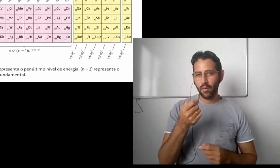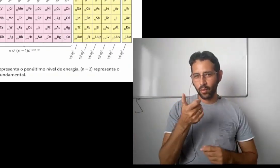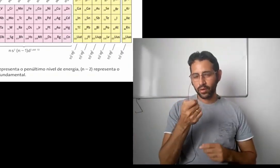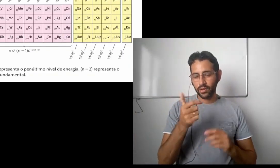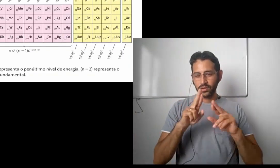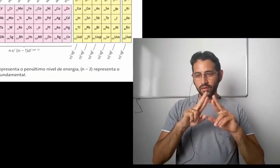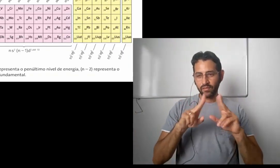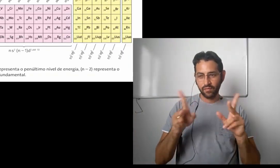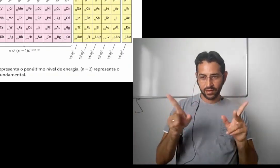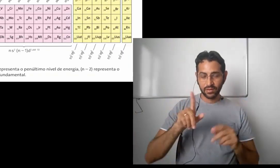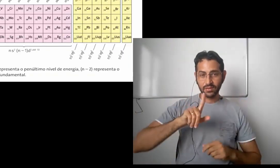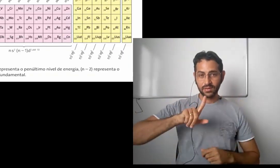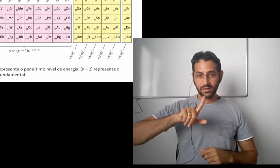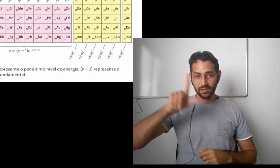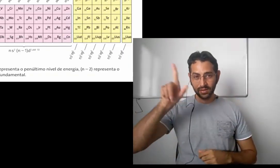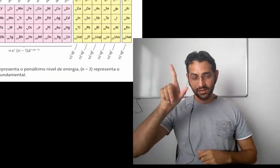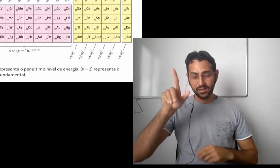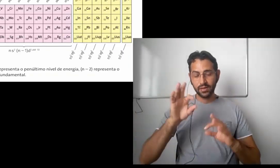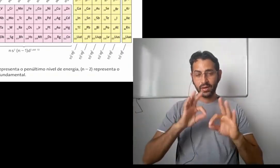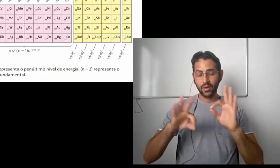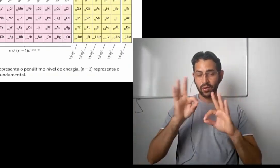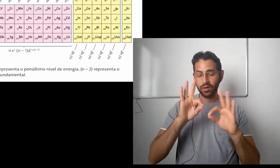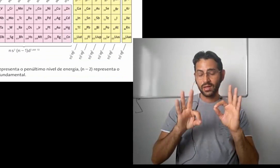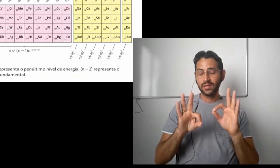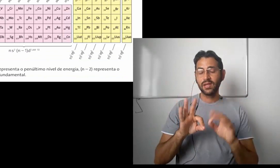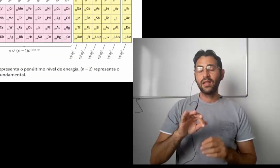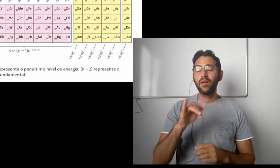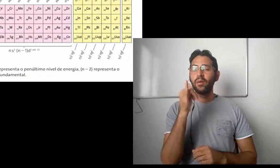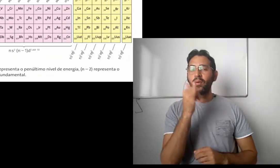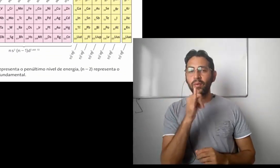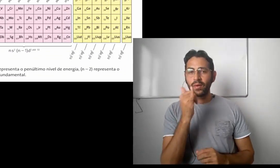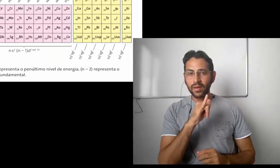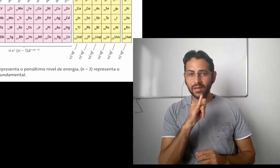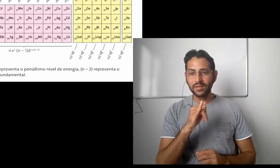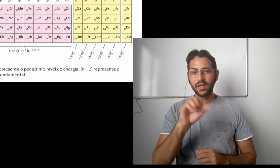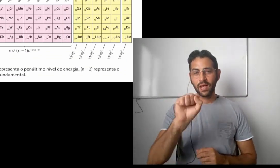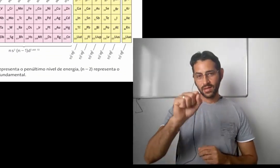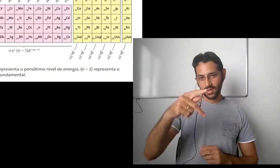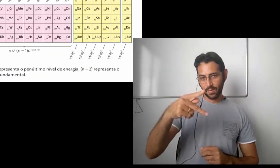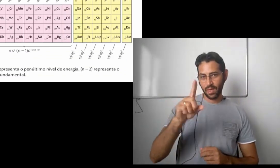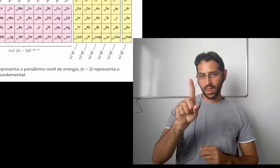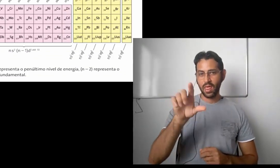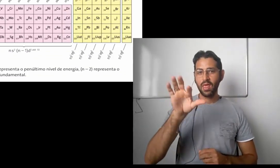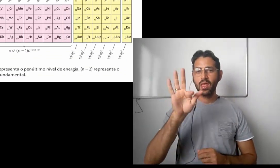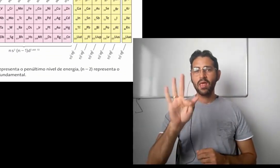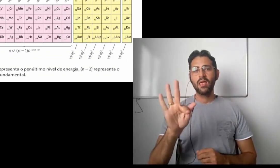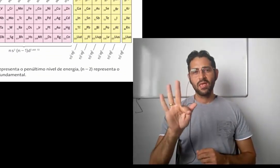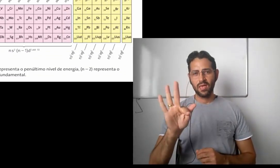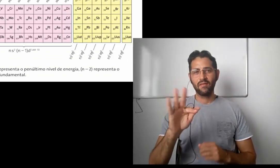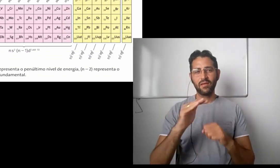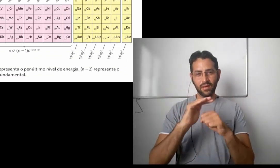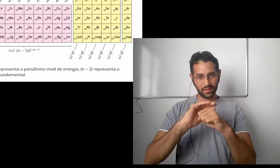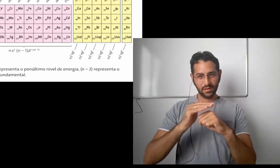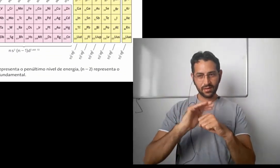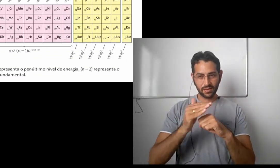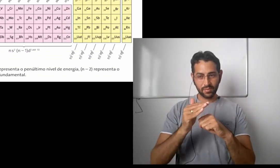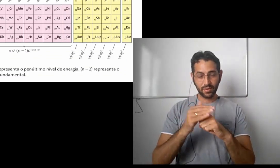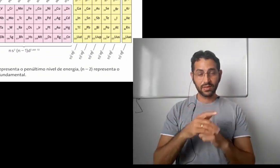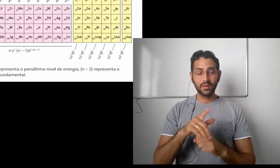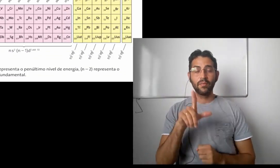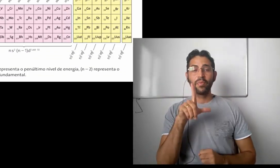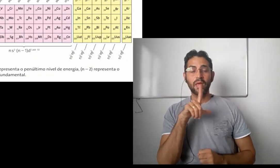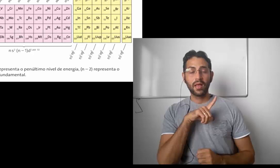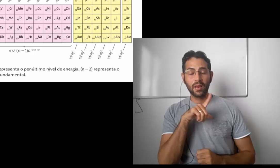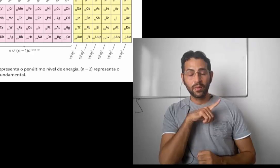Eles chamam de elementos representativos, né? Esses que estão em amarelo. Né? Compostos normalmente